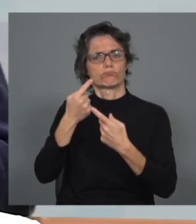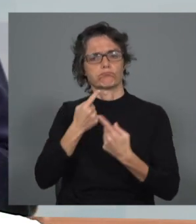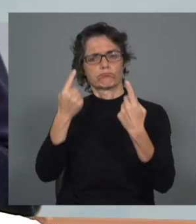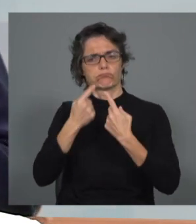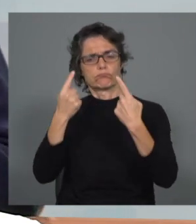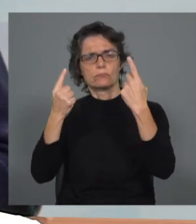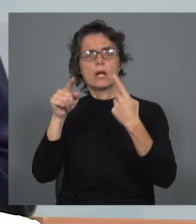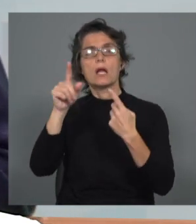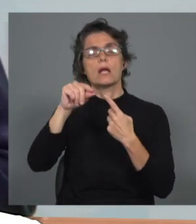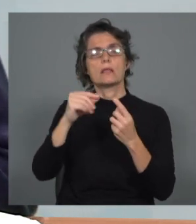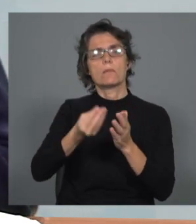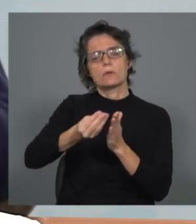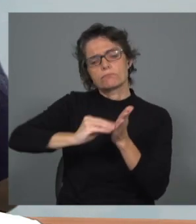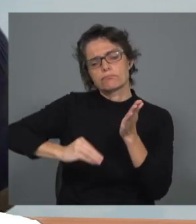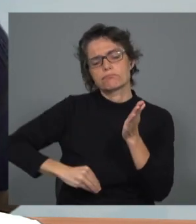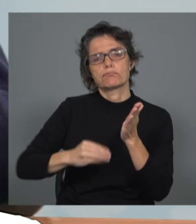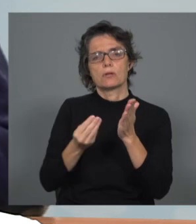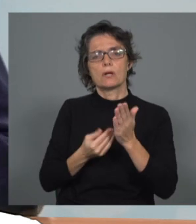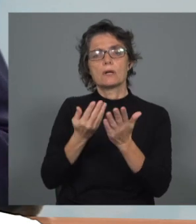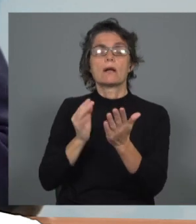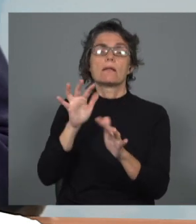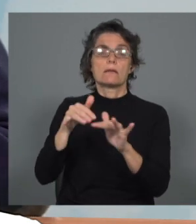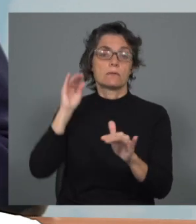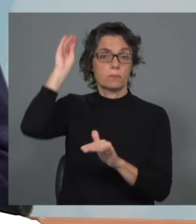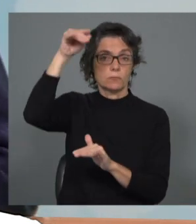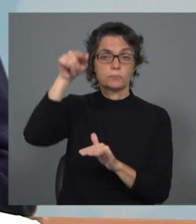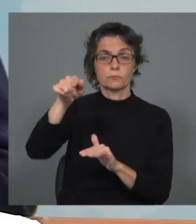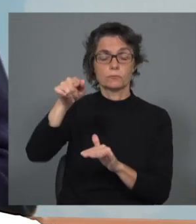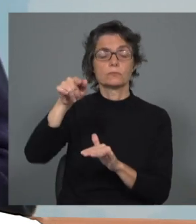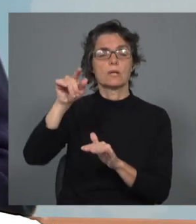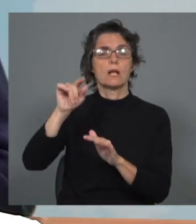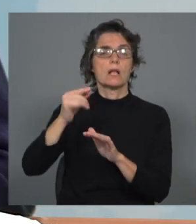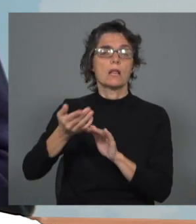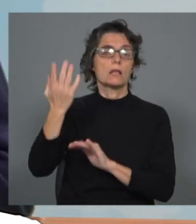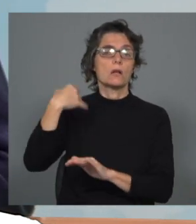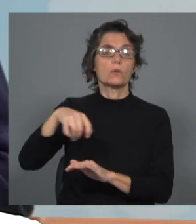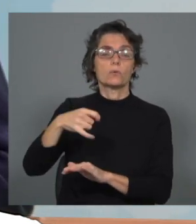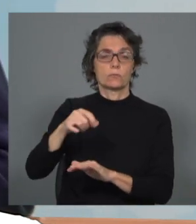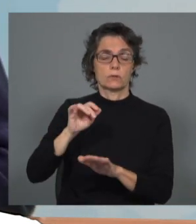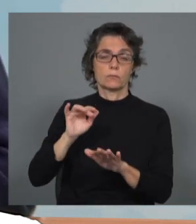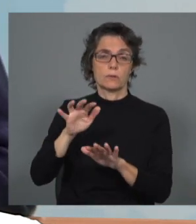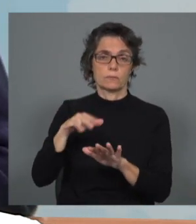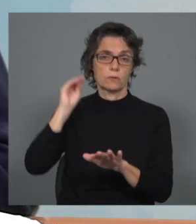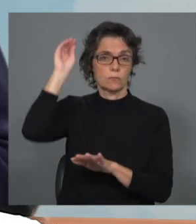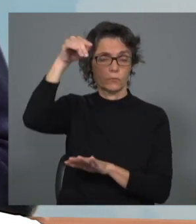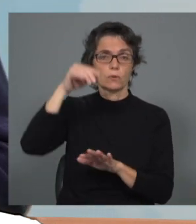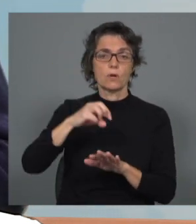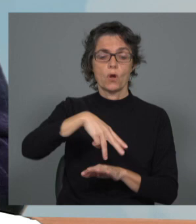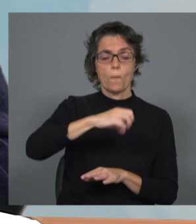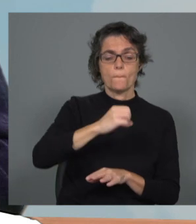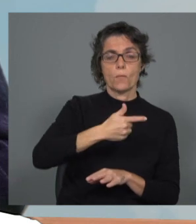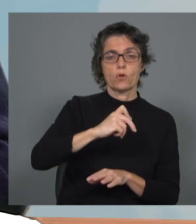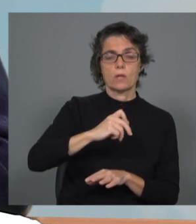petição à Assembleia da República, que foi recebida pelo então Presidente da Assembleia da República, o Dr. Mota Amaral, e depois